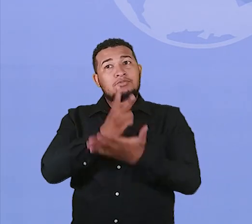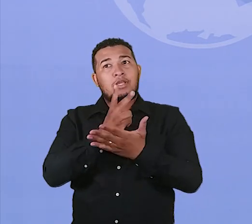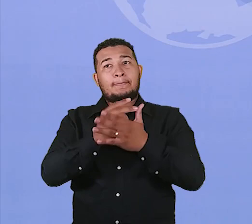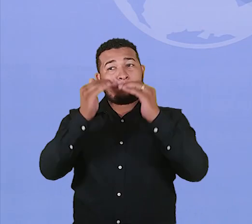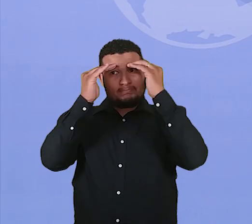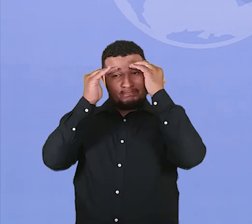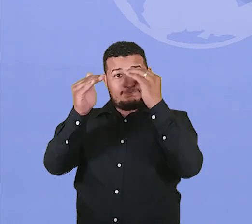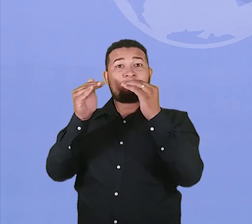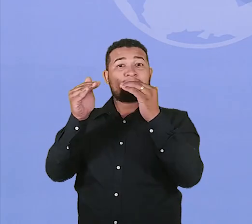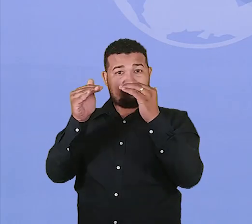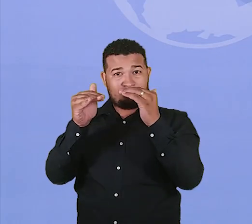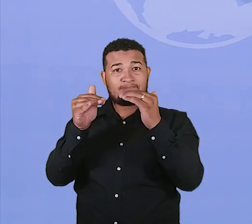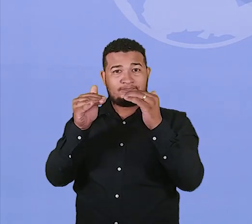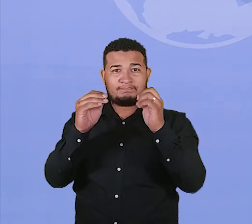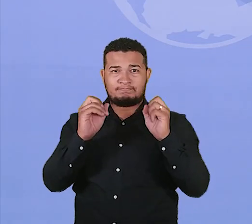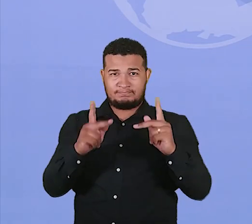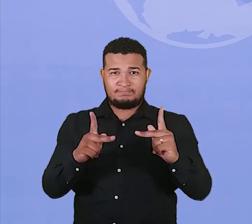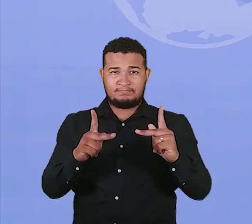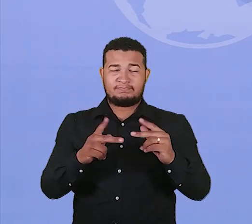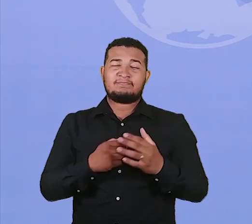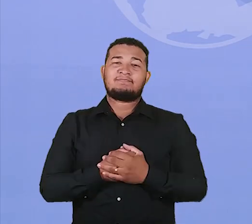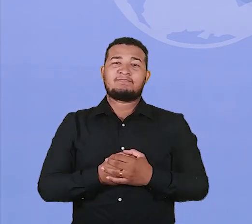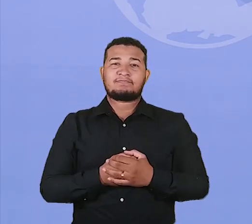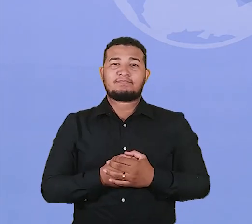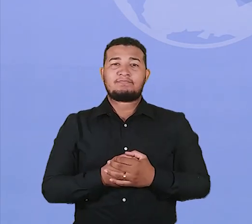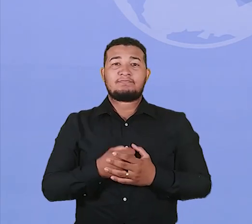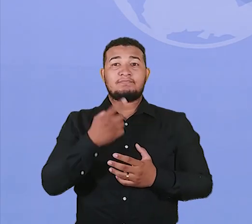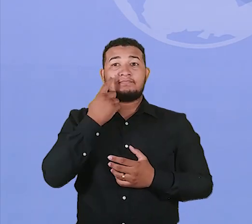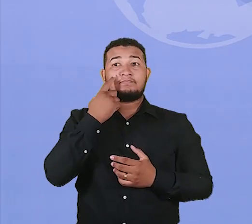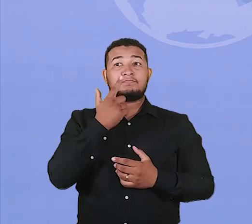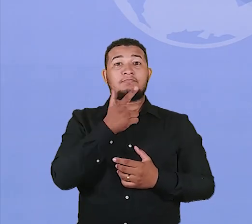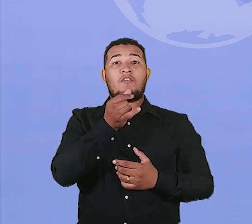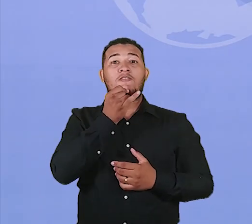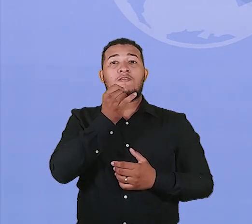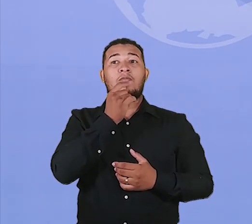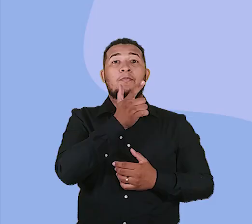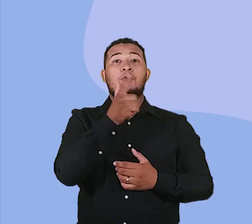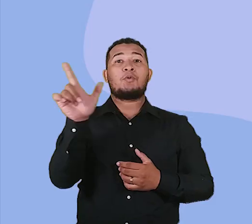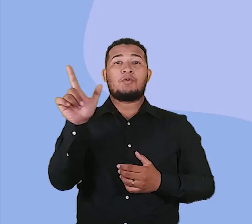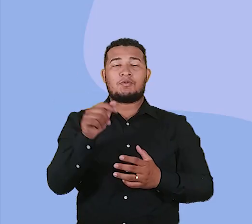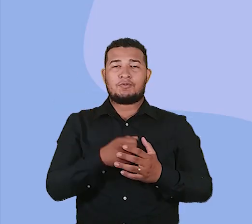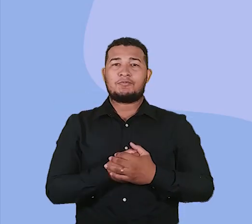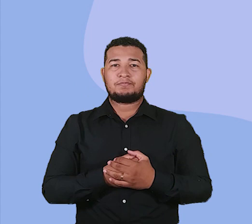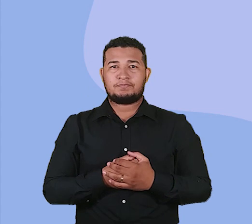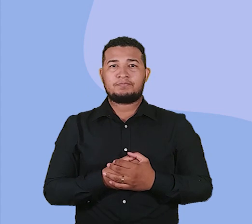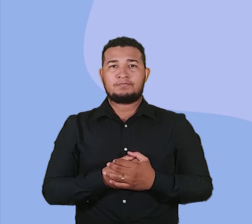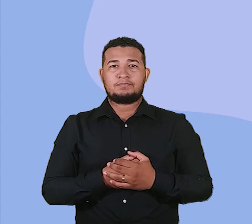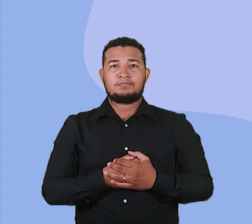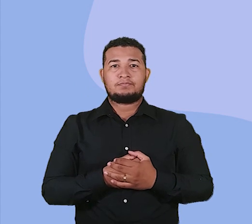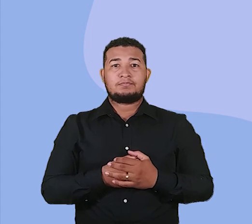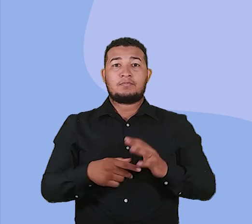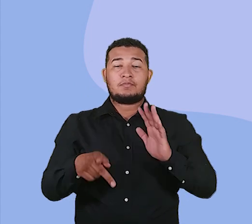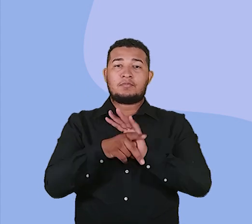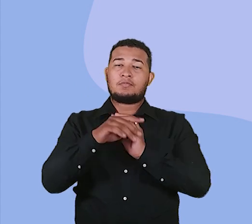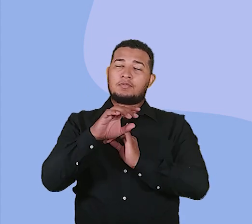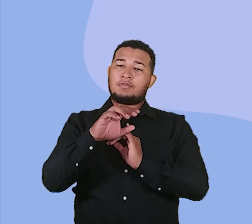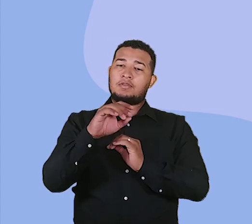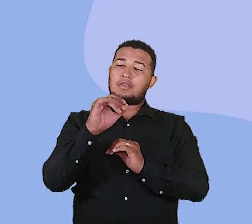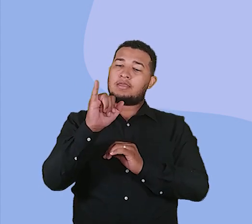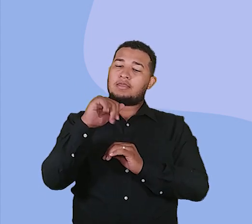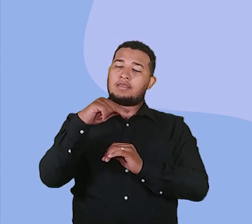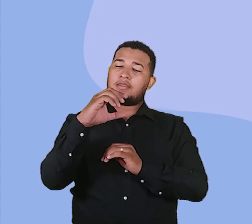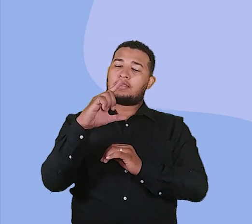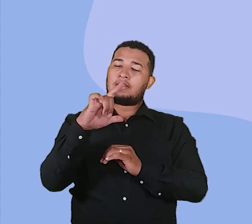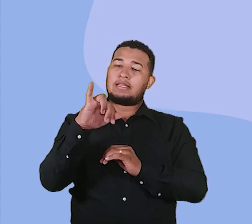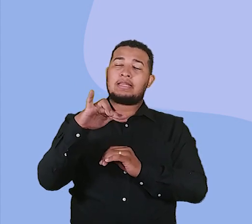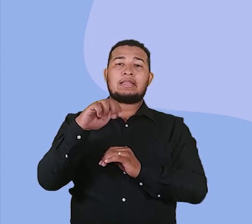bom respeitar esse limite tá o próximo exemplo o plano inclinado